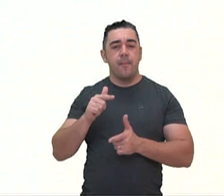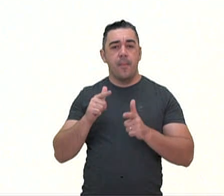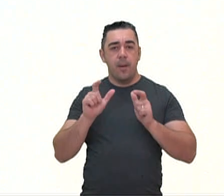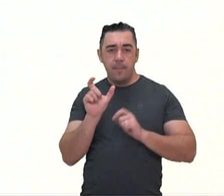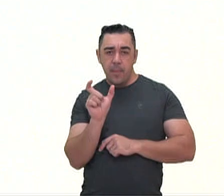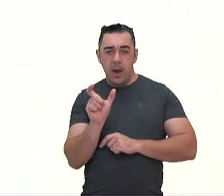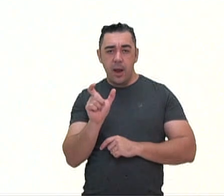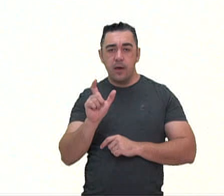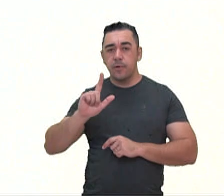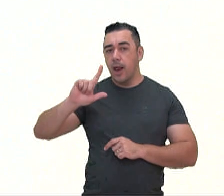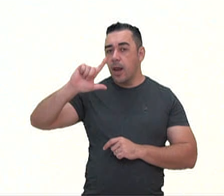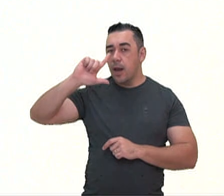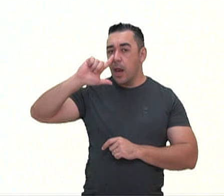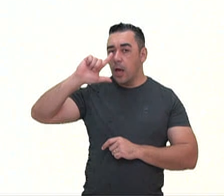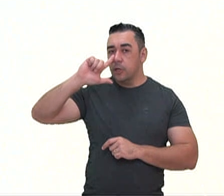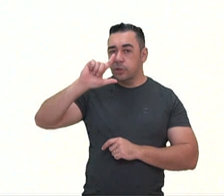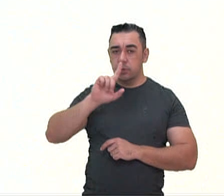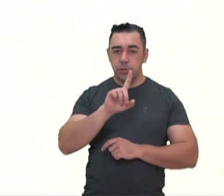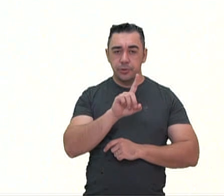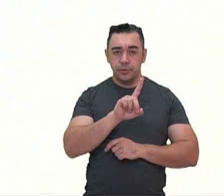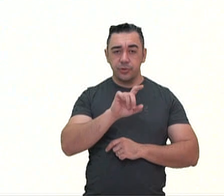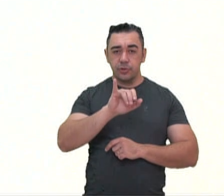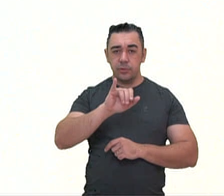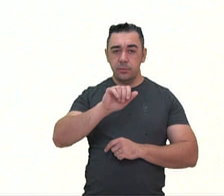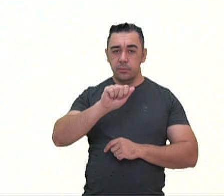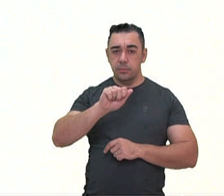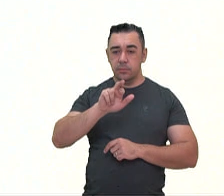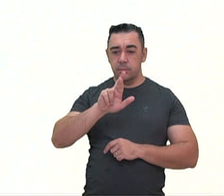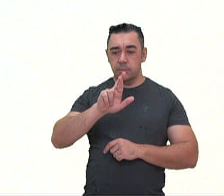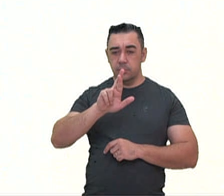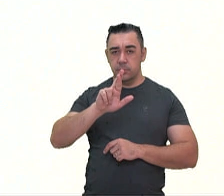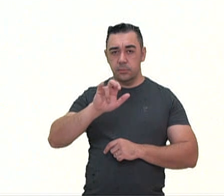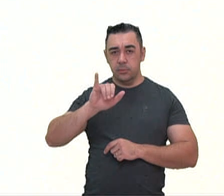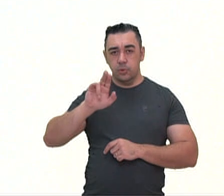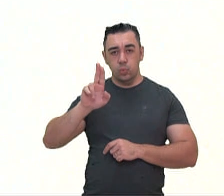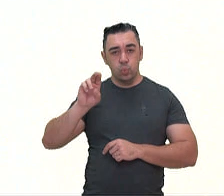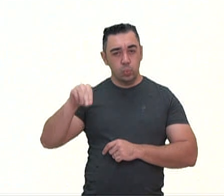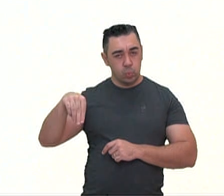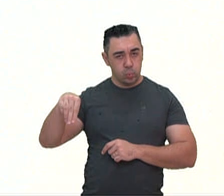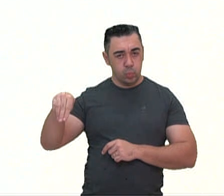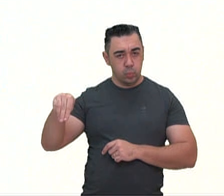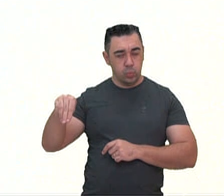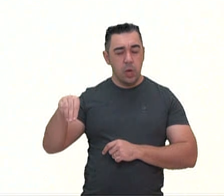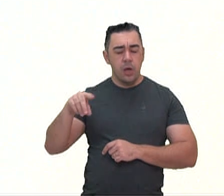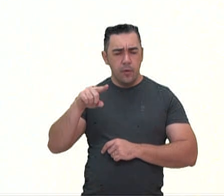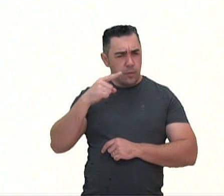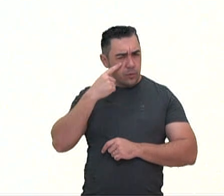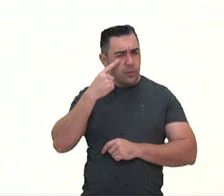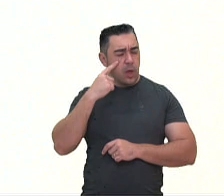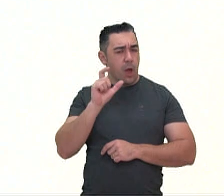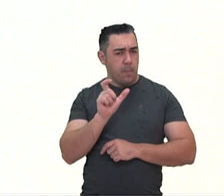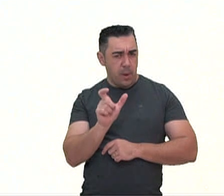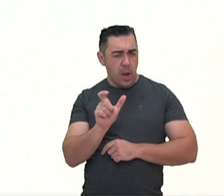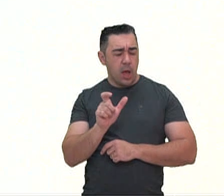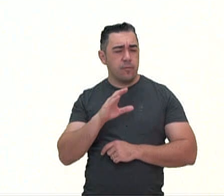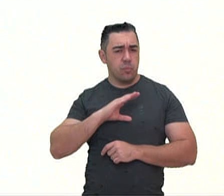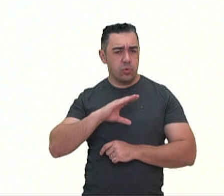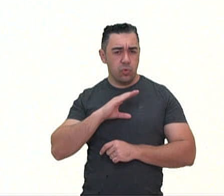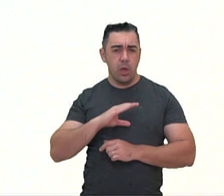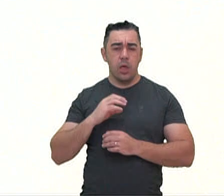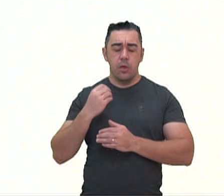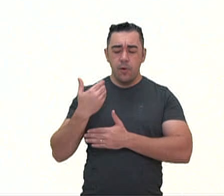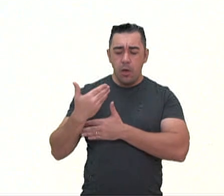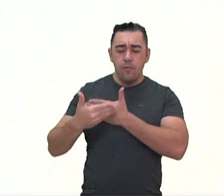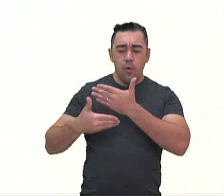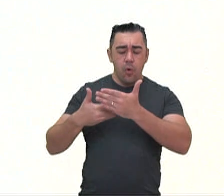diarium. Você sabe que as nossas palavrinhas, elas vêm evoluindo com o tempo e elas têm uma